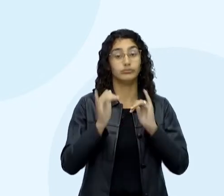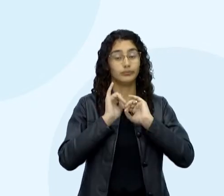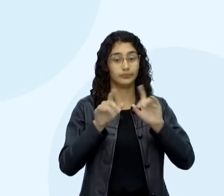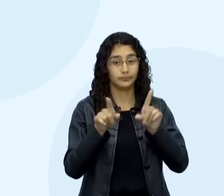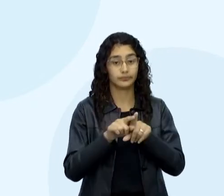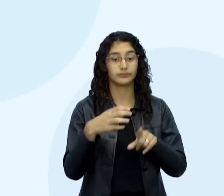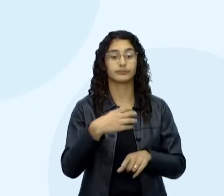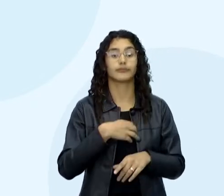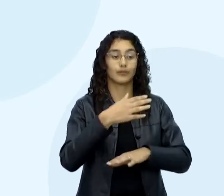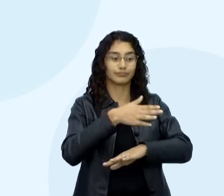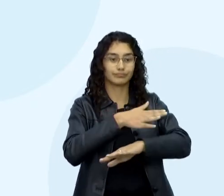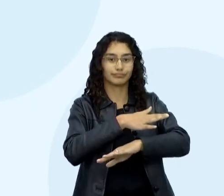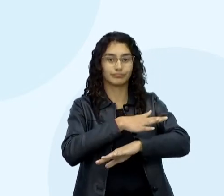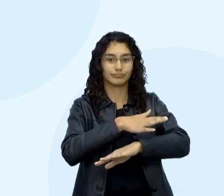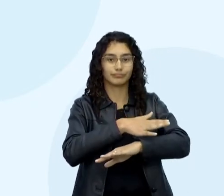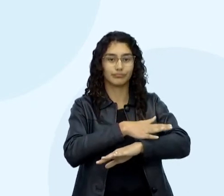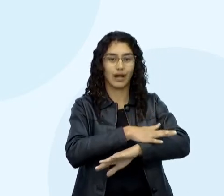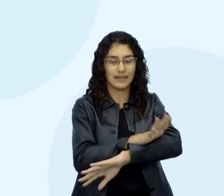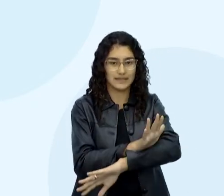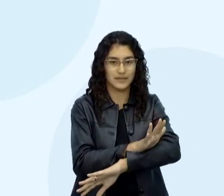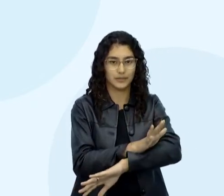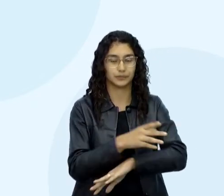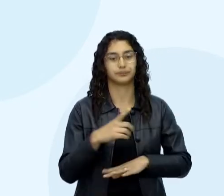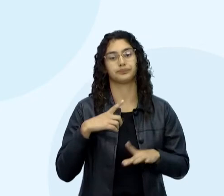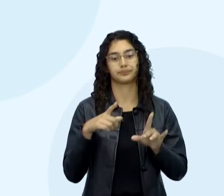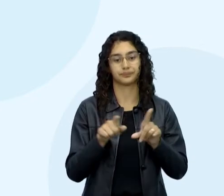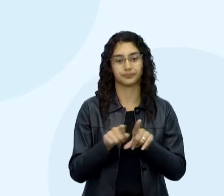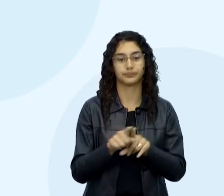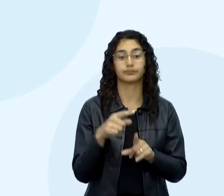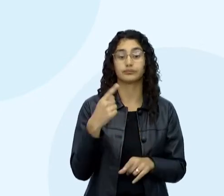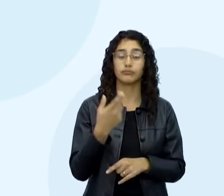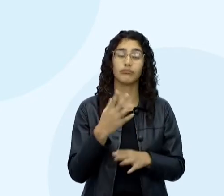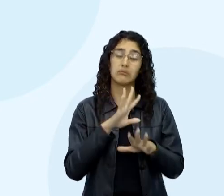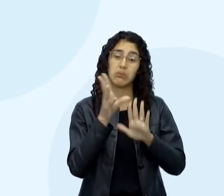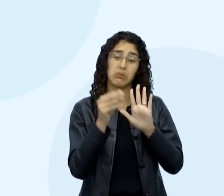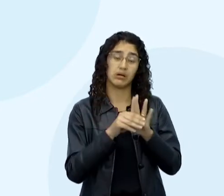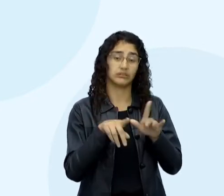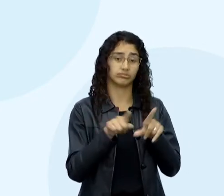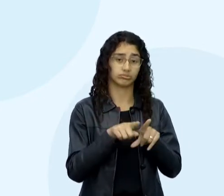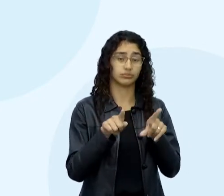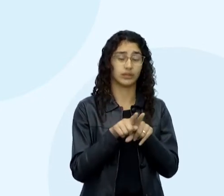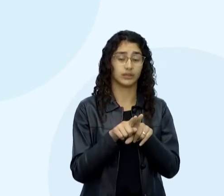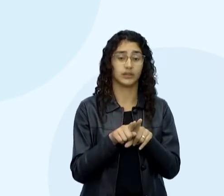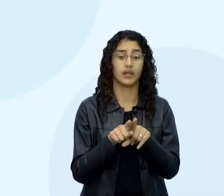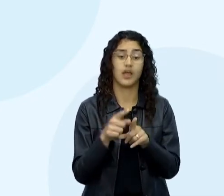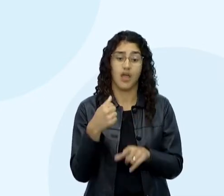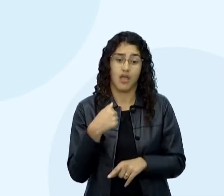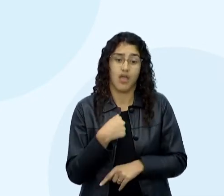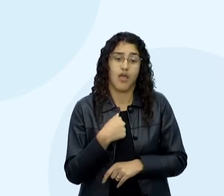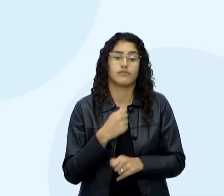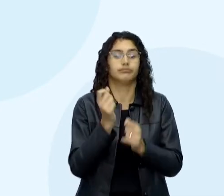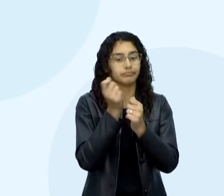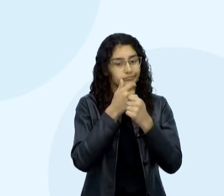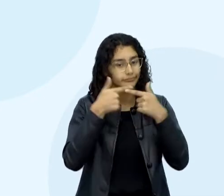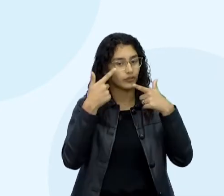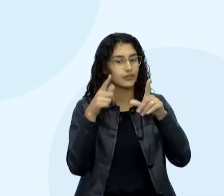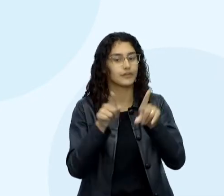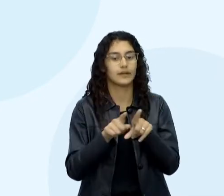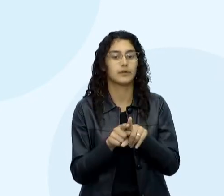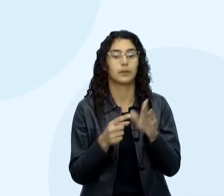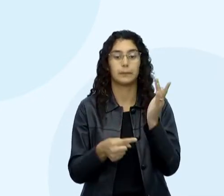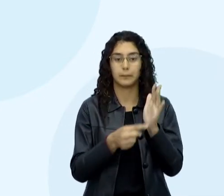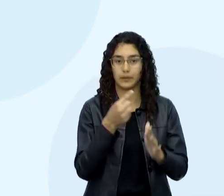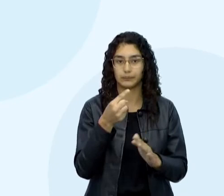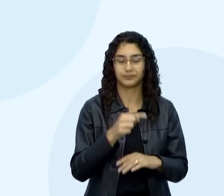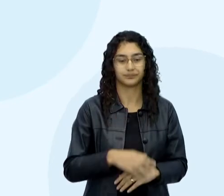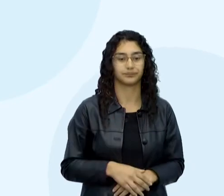sobre a questão do racismo ambiental. Ambiental. E eu acho que se encaixa bem. E eu vou no sorriso também, ó. Vou no primeiro